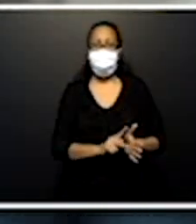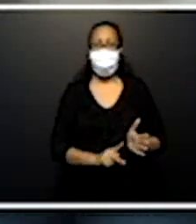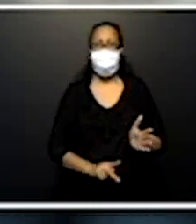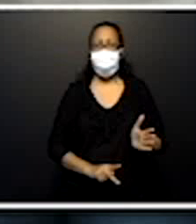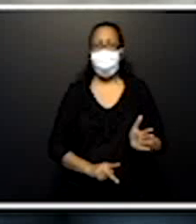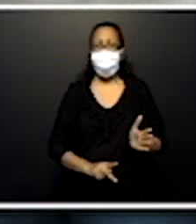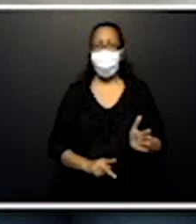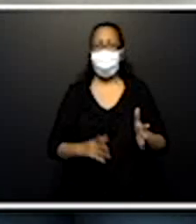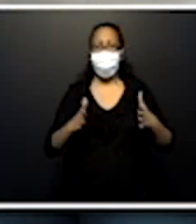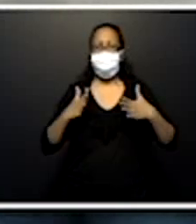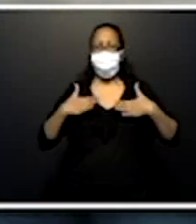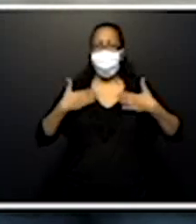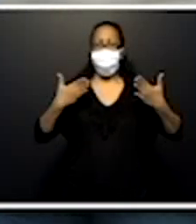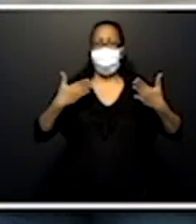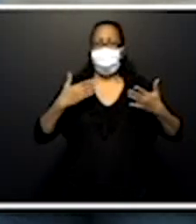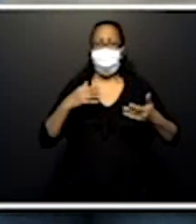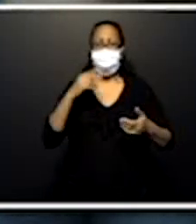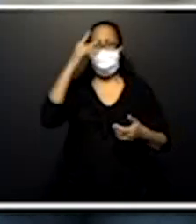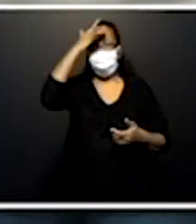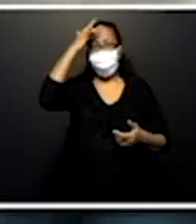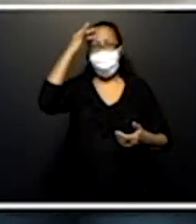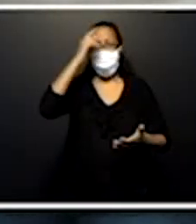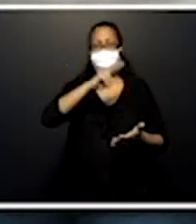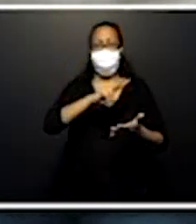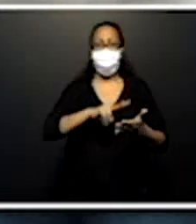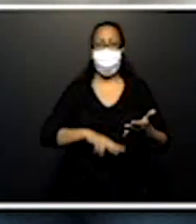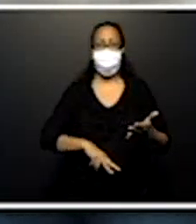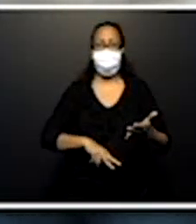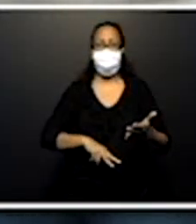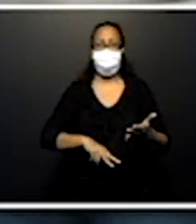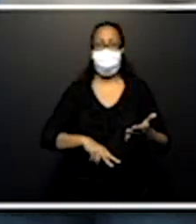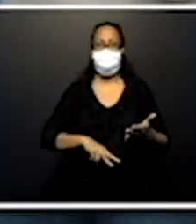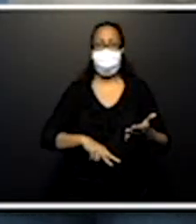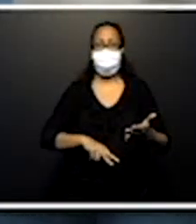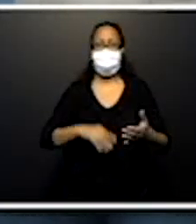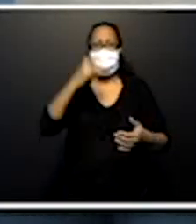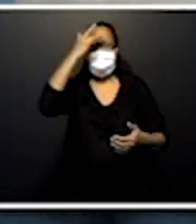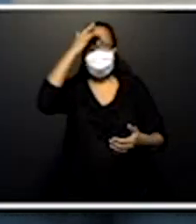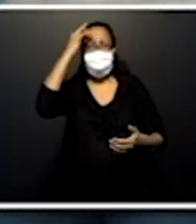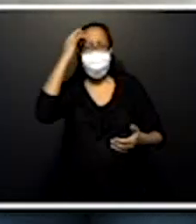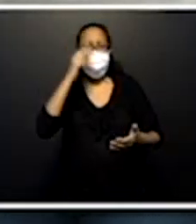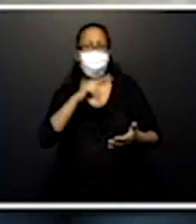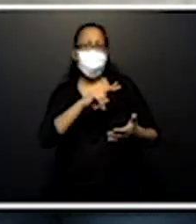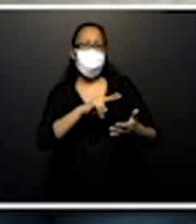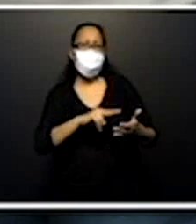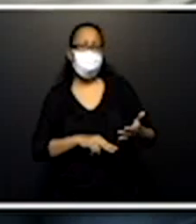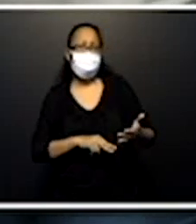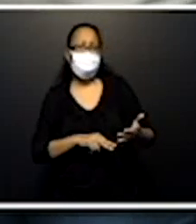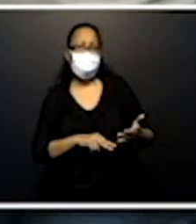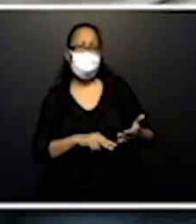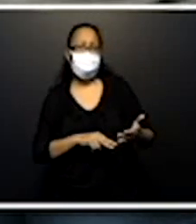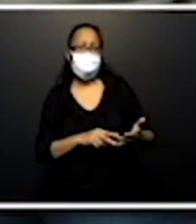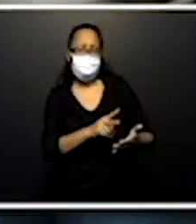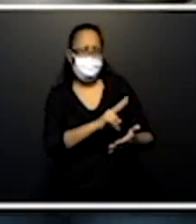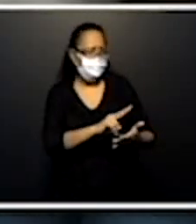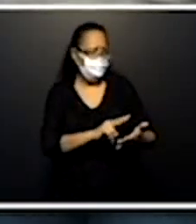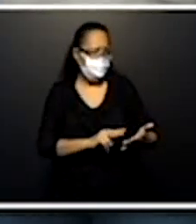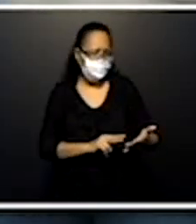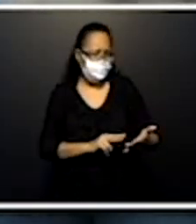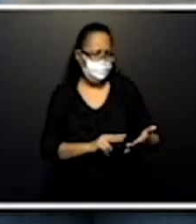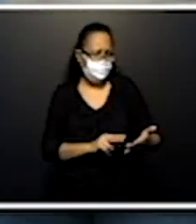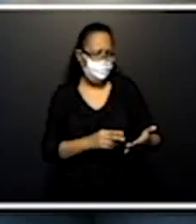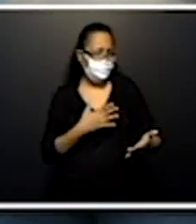tenho que surpreender o meu leitor. Eu tenho que ser capaz do meu leitor falar: puxa, nossa, é isso que ele quis dizer? Uau, olha